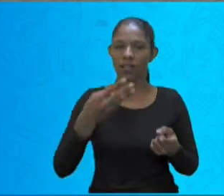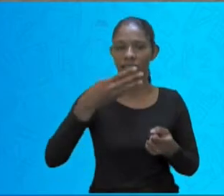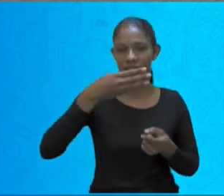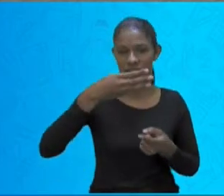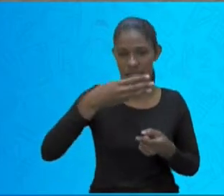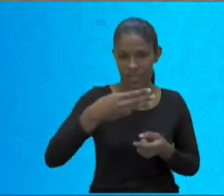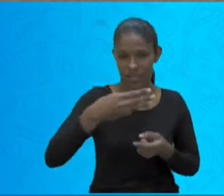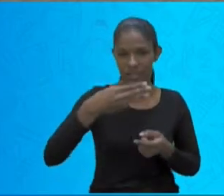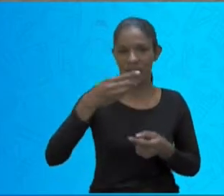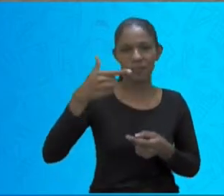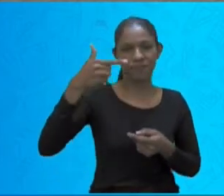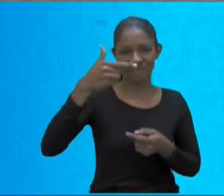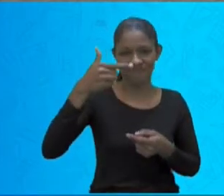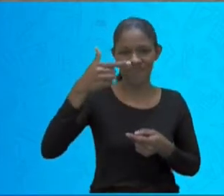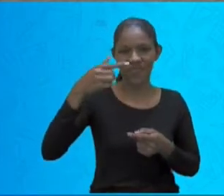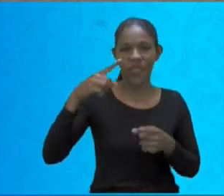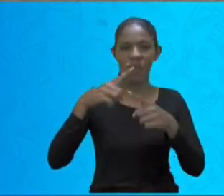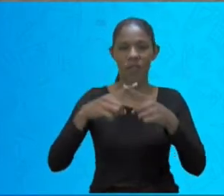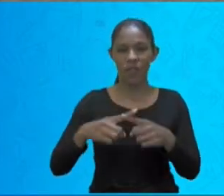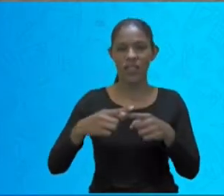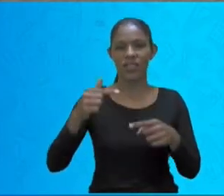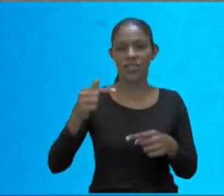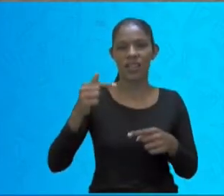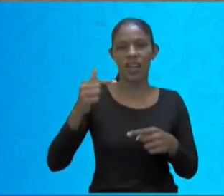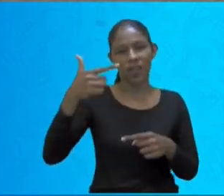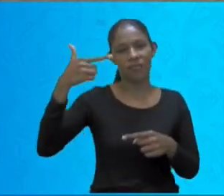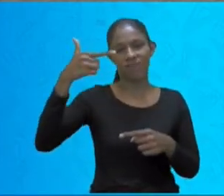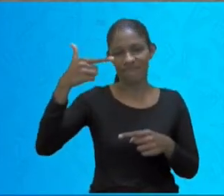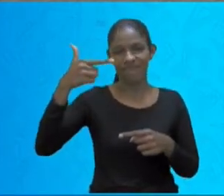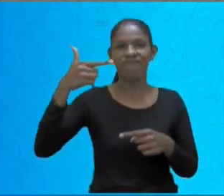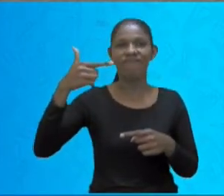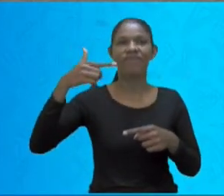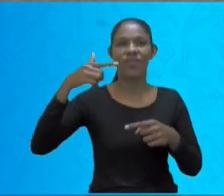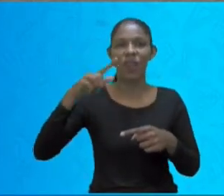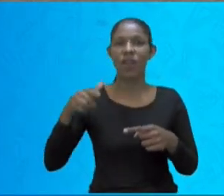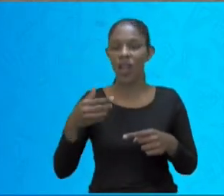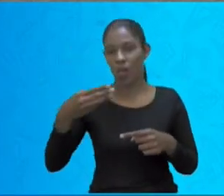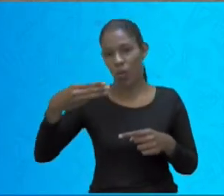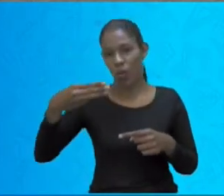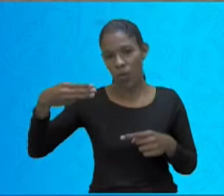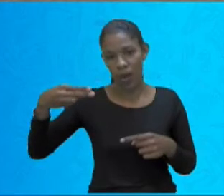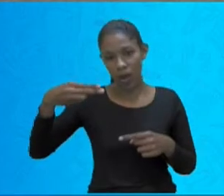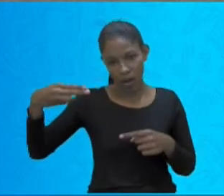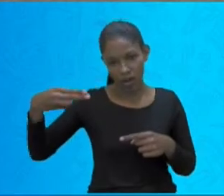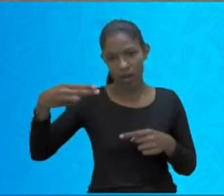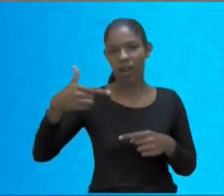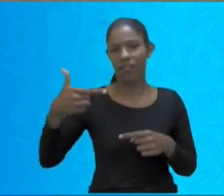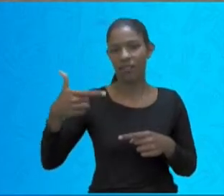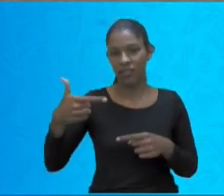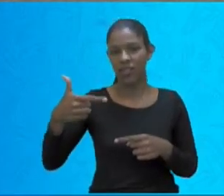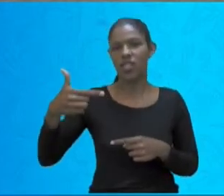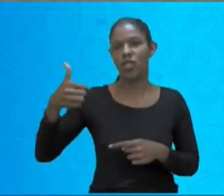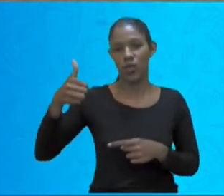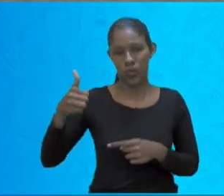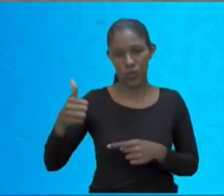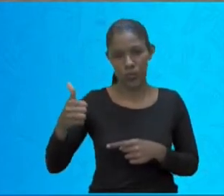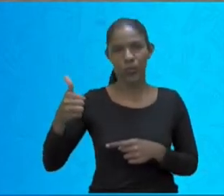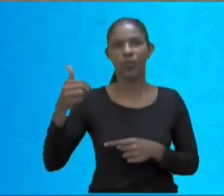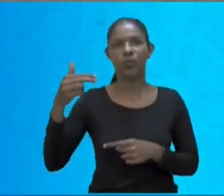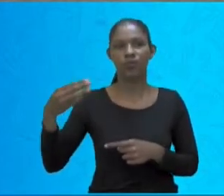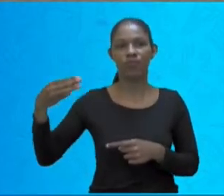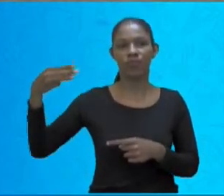Então, 21 ao quadrado é igual a 441. Portanto, posso afirmar